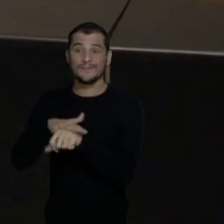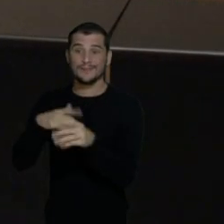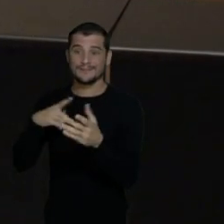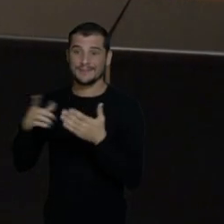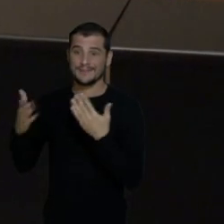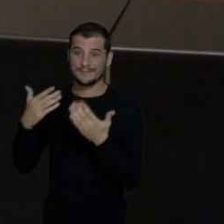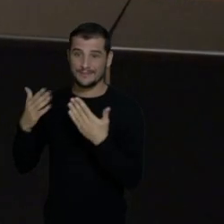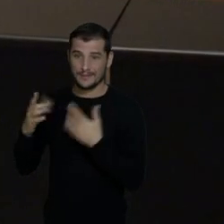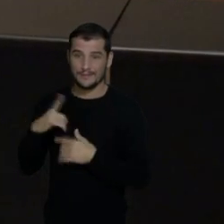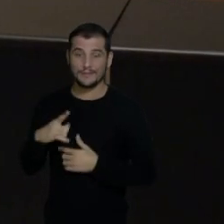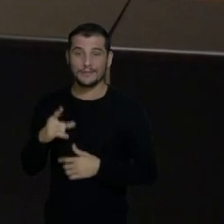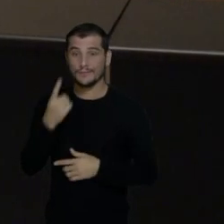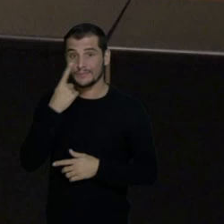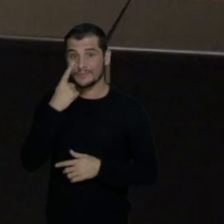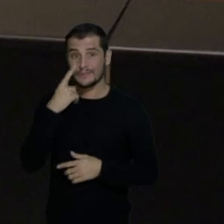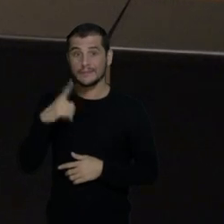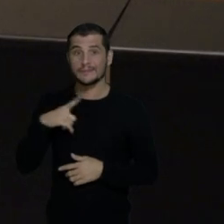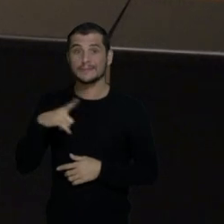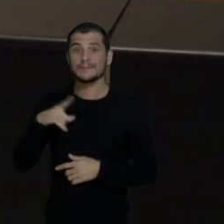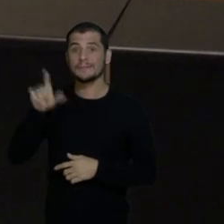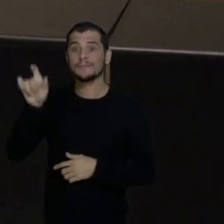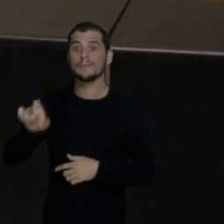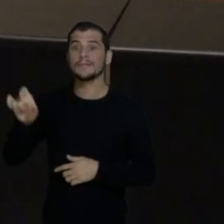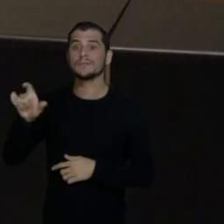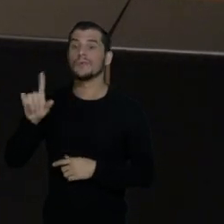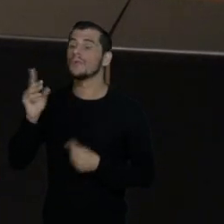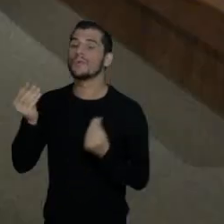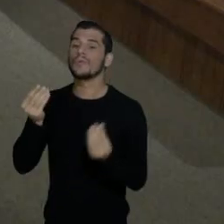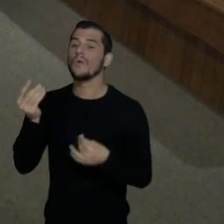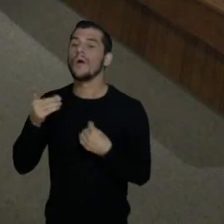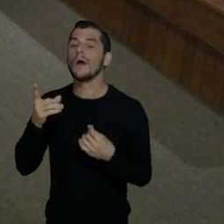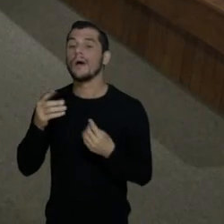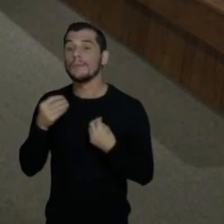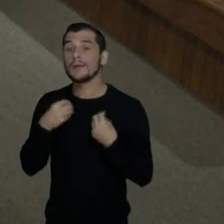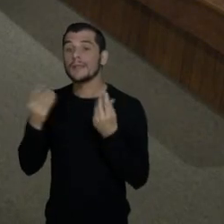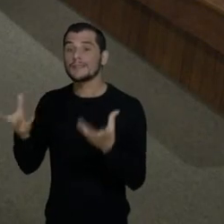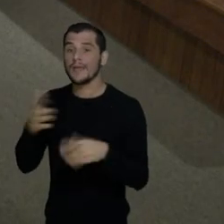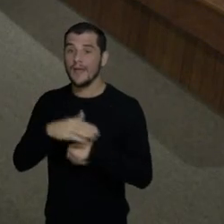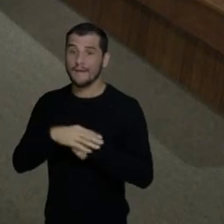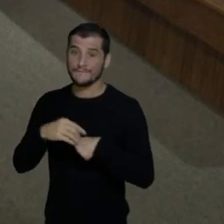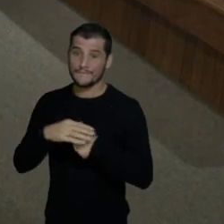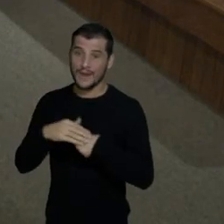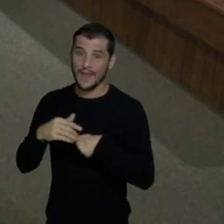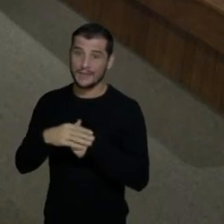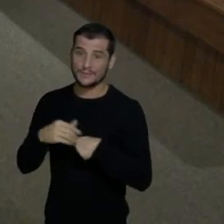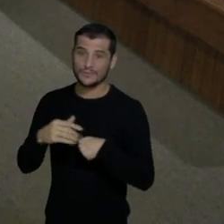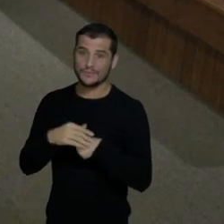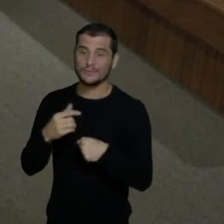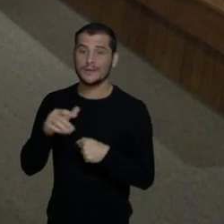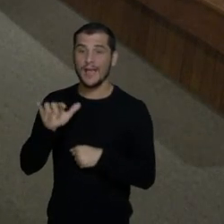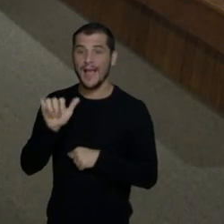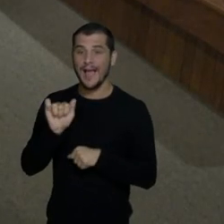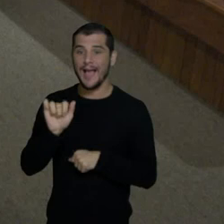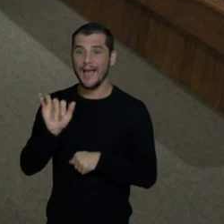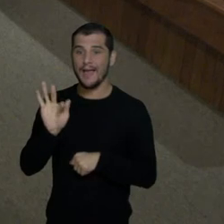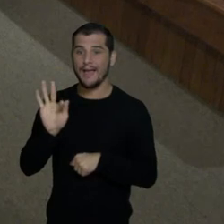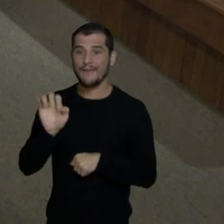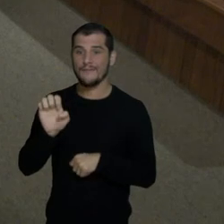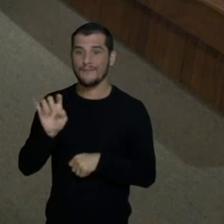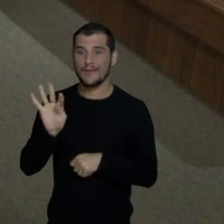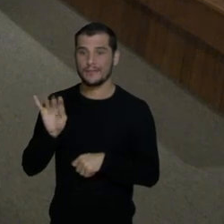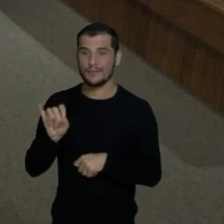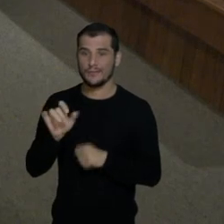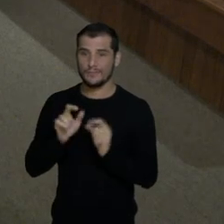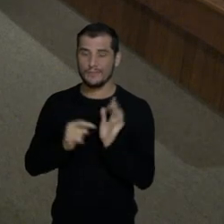alguém Faz alguma coisa para demonstrar afeto na sua sala de aula tem muito Professor aqui todo mundo levantou a mão quando eu perguntei quando era professor